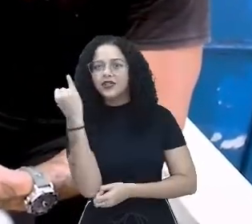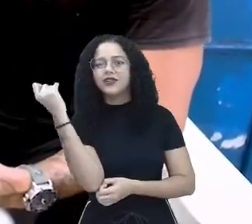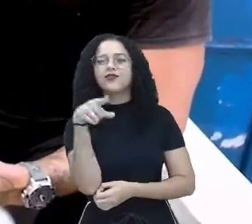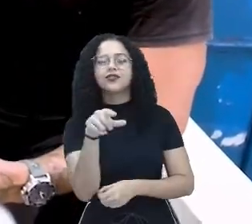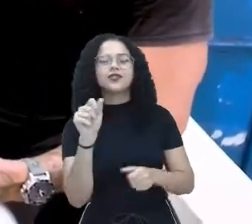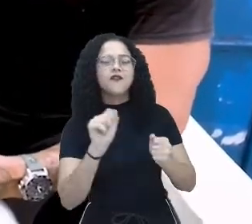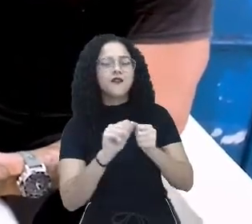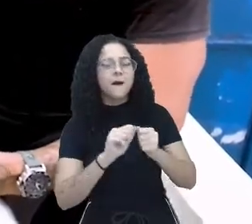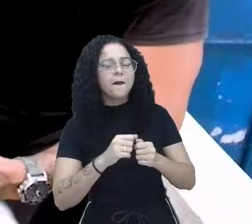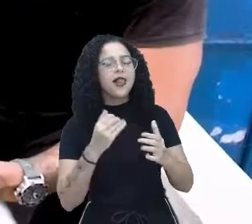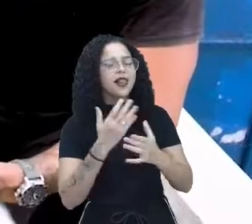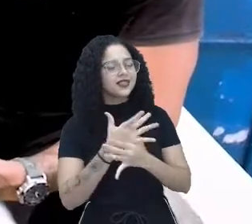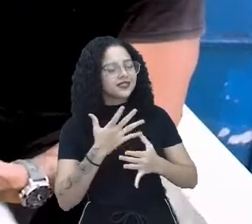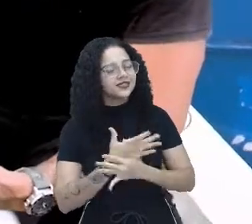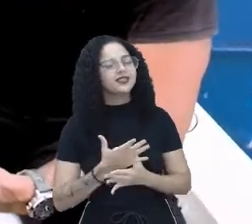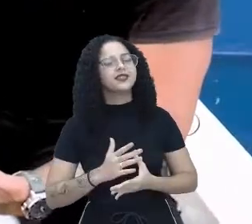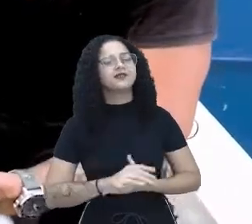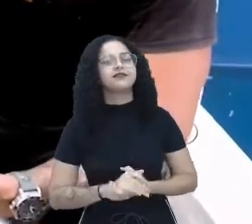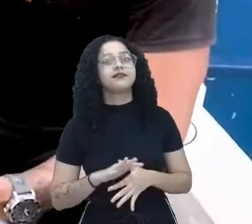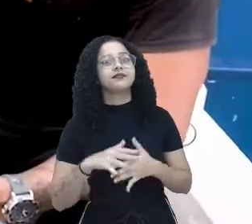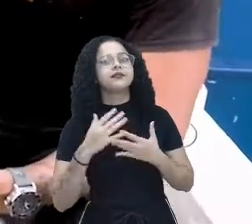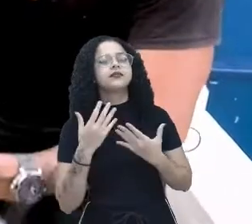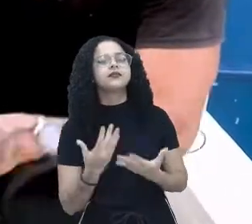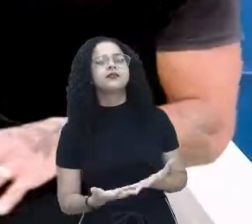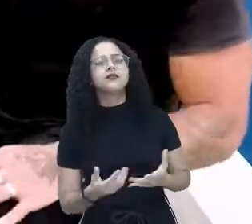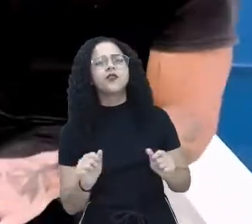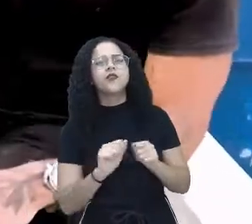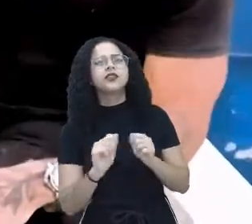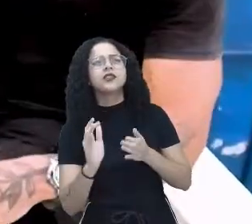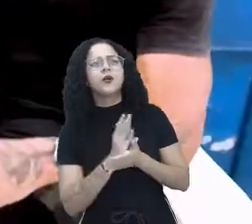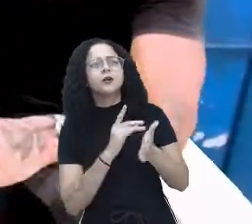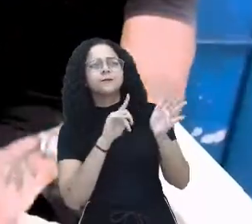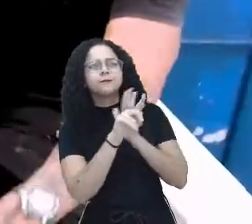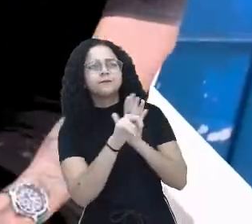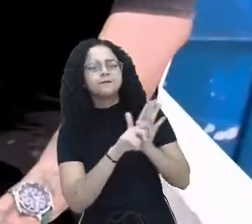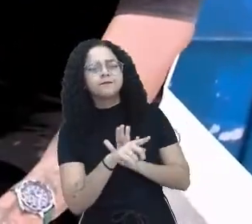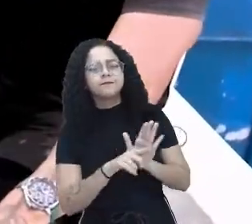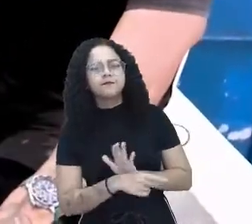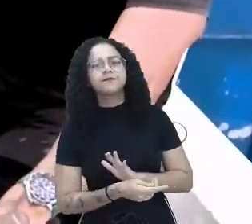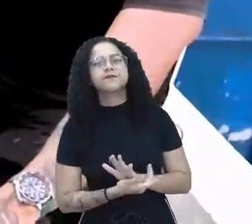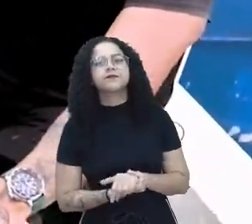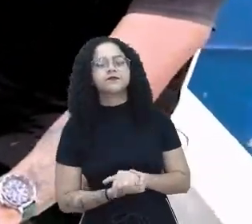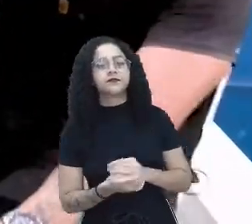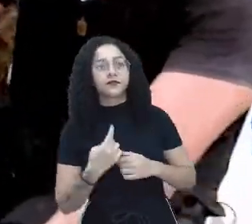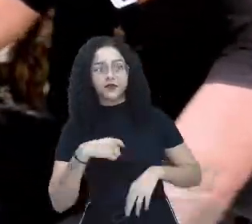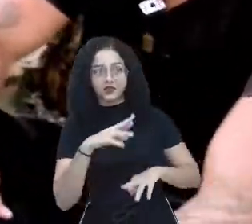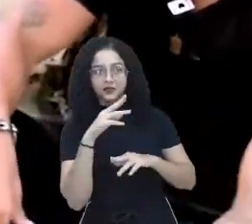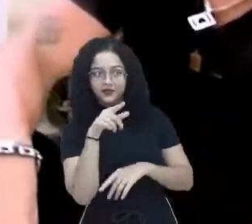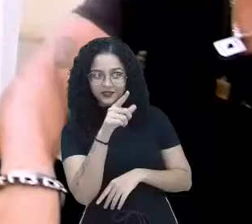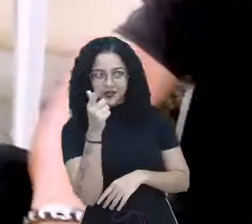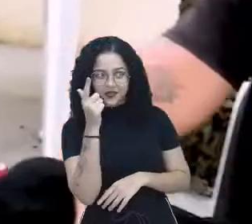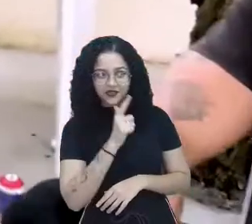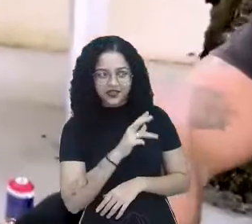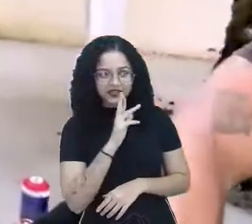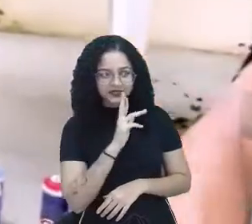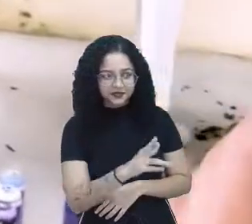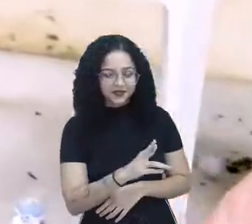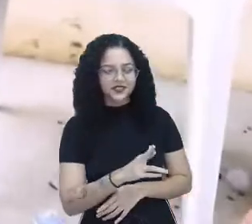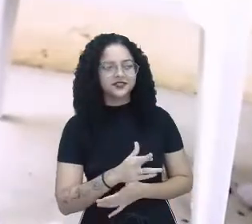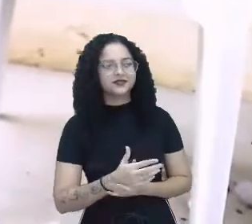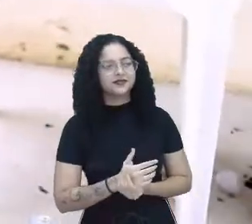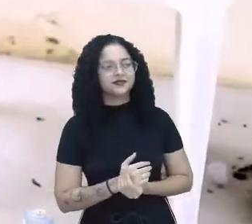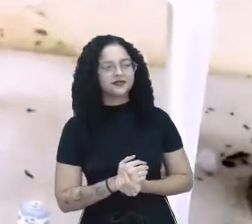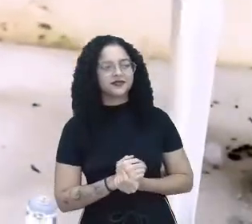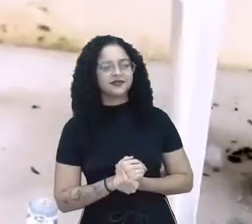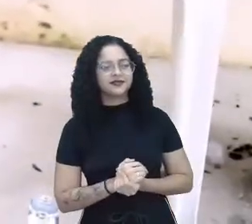cidade, não é? E aí eu queria, na verdade, te fazer algumas perguntas. Espero que você consiga responder, possa responder pra gente, ó.